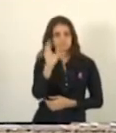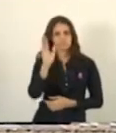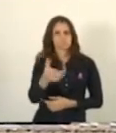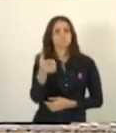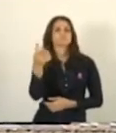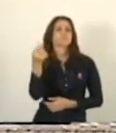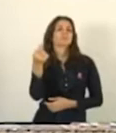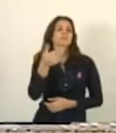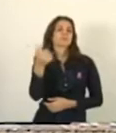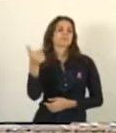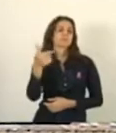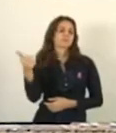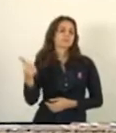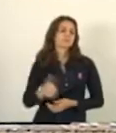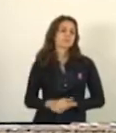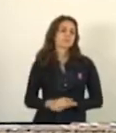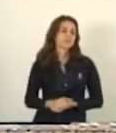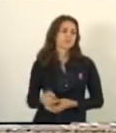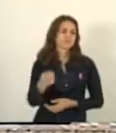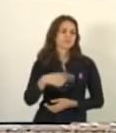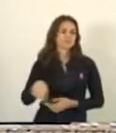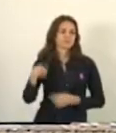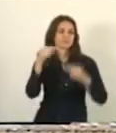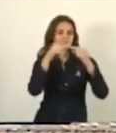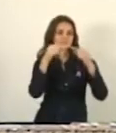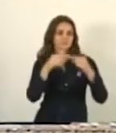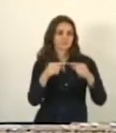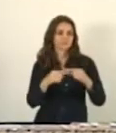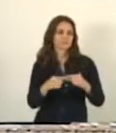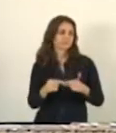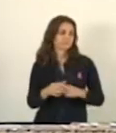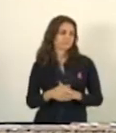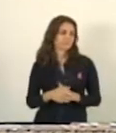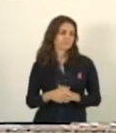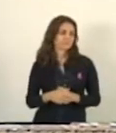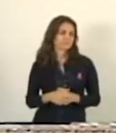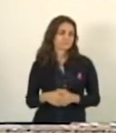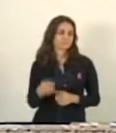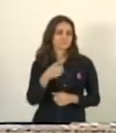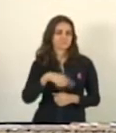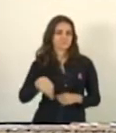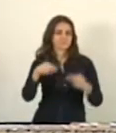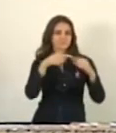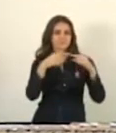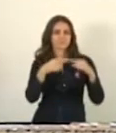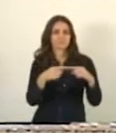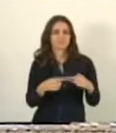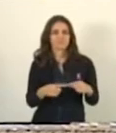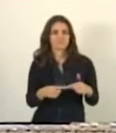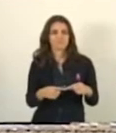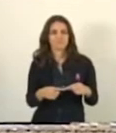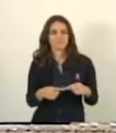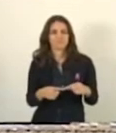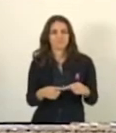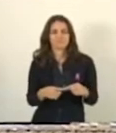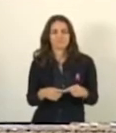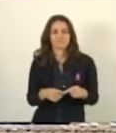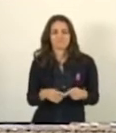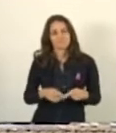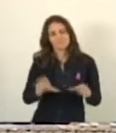428-2021 do Governo do Estado, após o cumprimento do artigo 120 do Regimento Interno, às Comissões de Justiça,